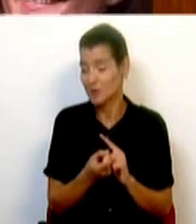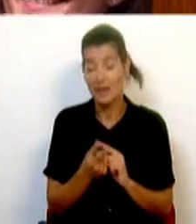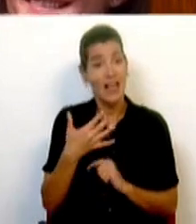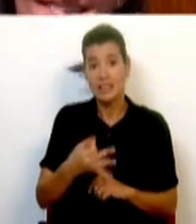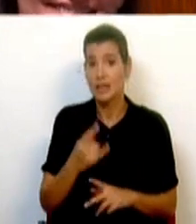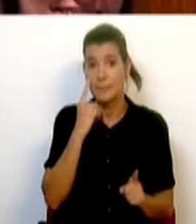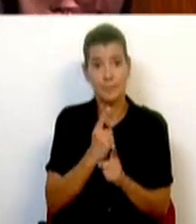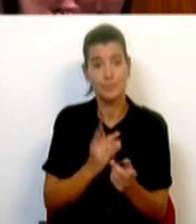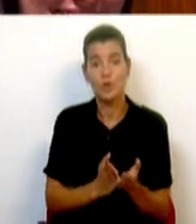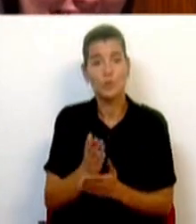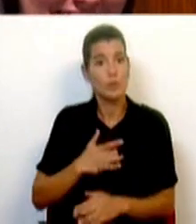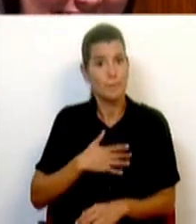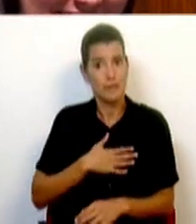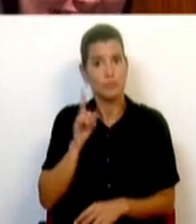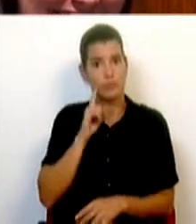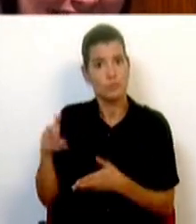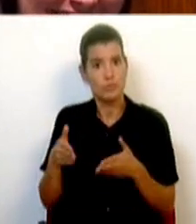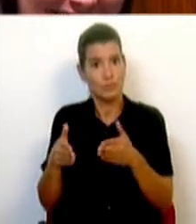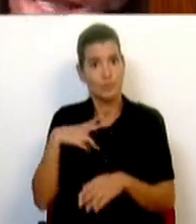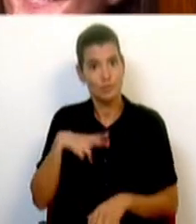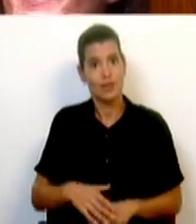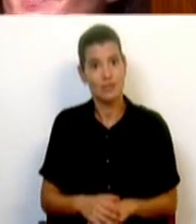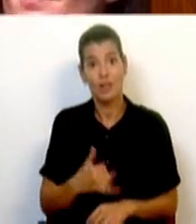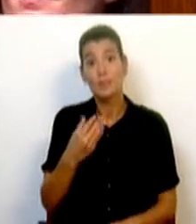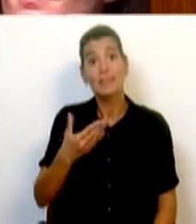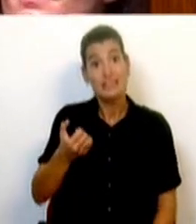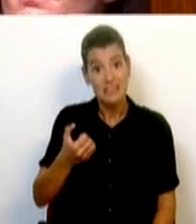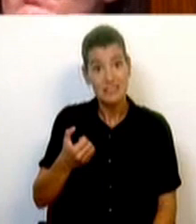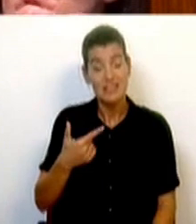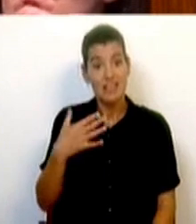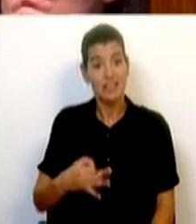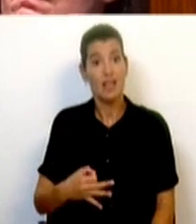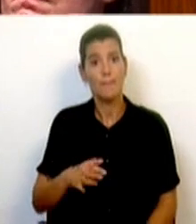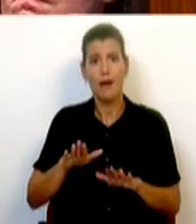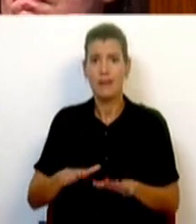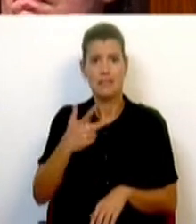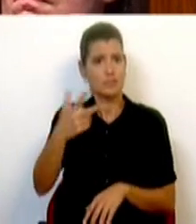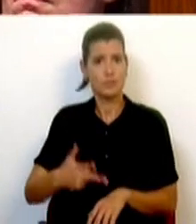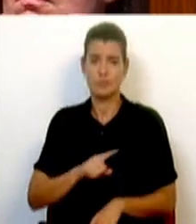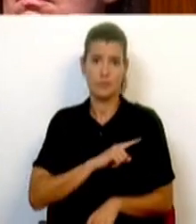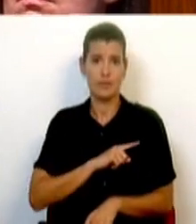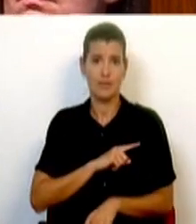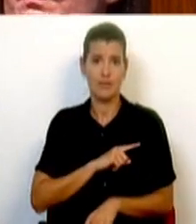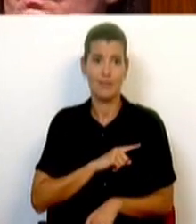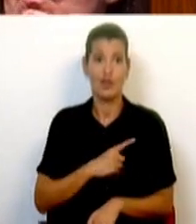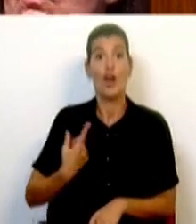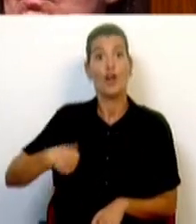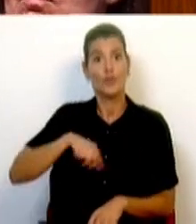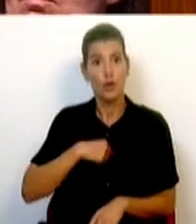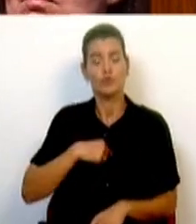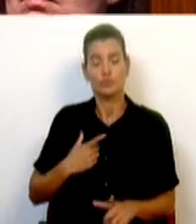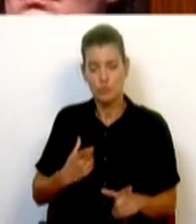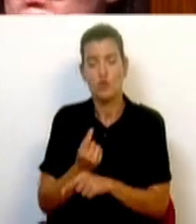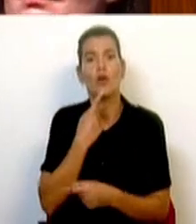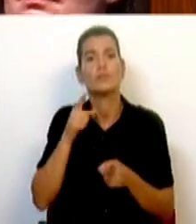continua a ser uma empresa estratégica. Em 2015, a TAP estava 100% privatizada e nós readquirimos